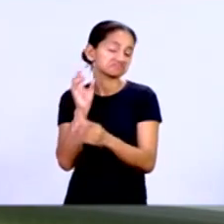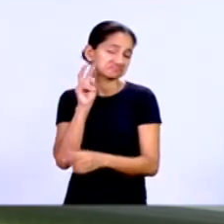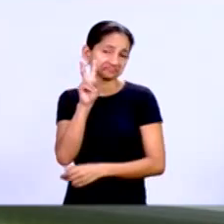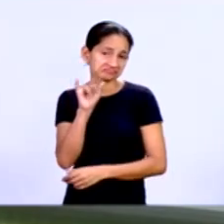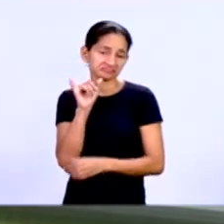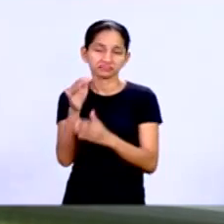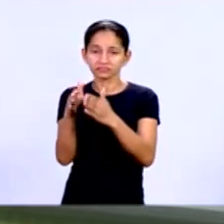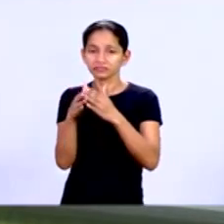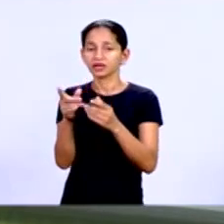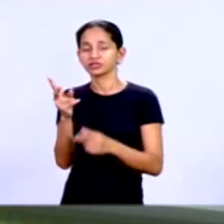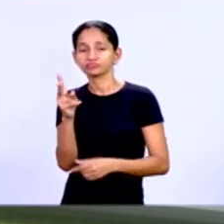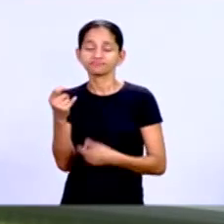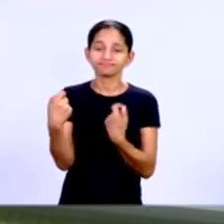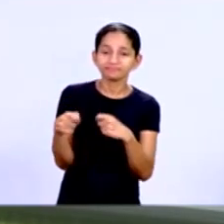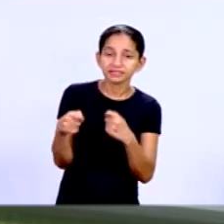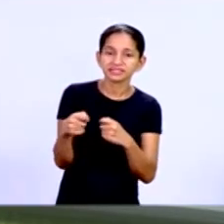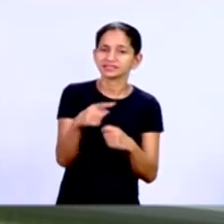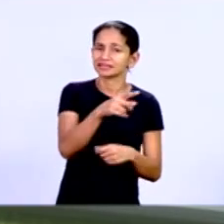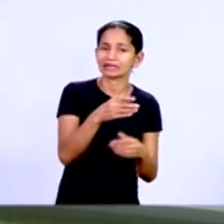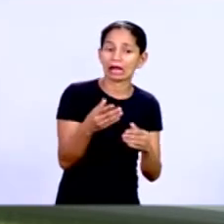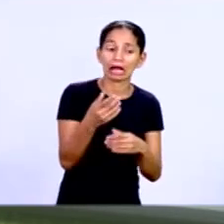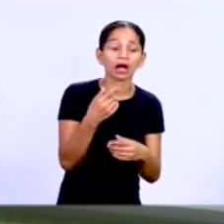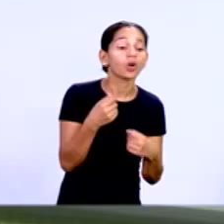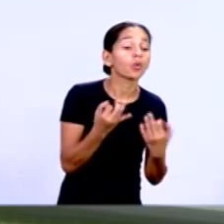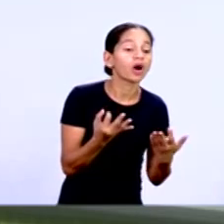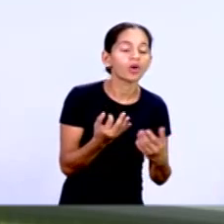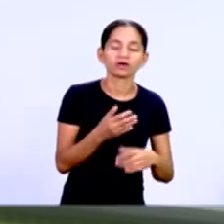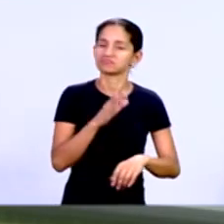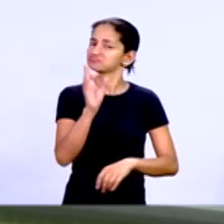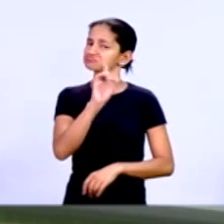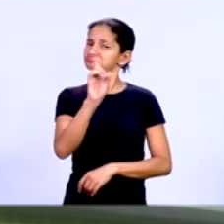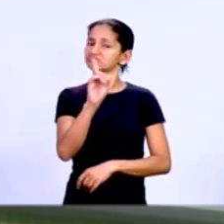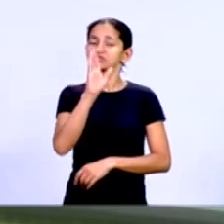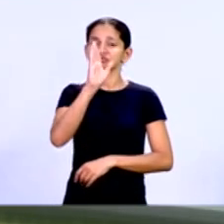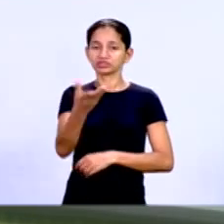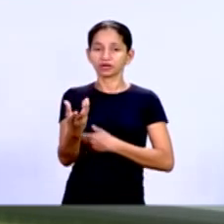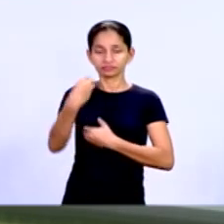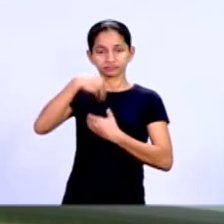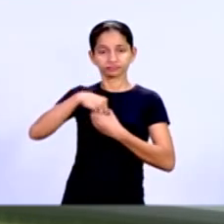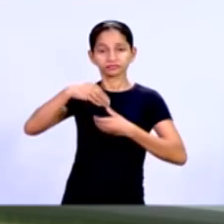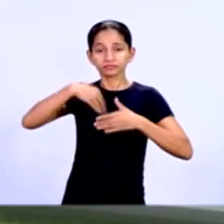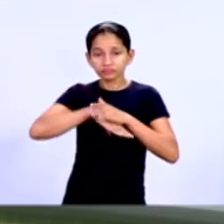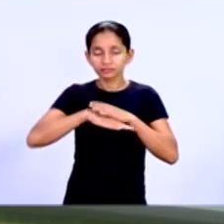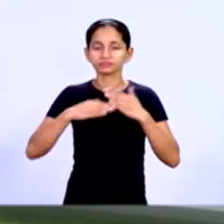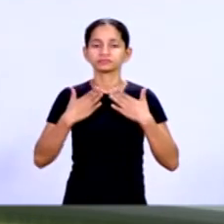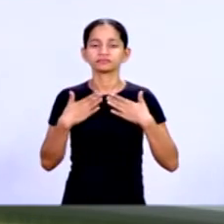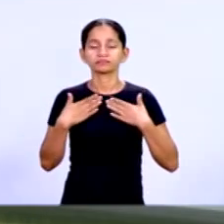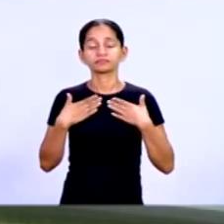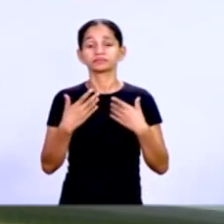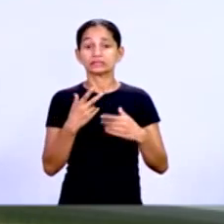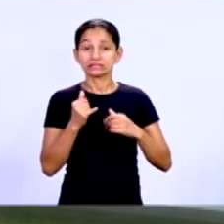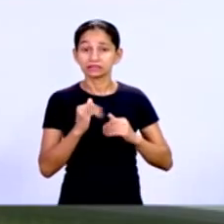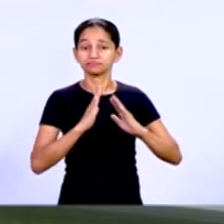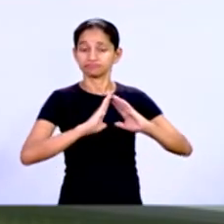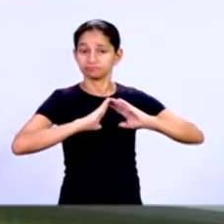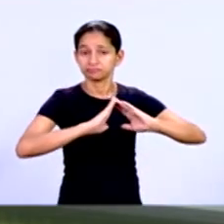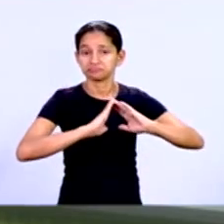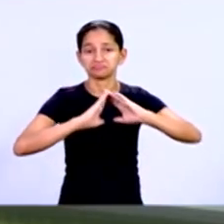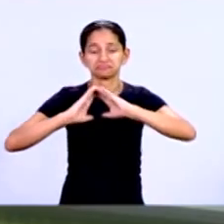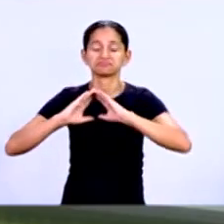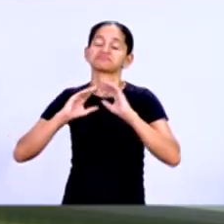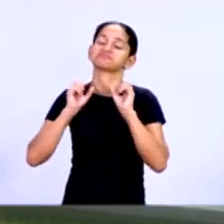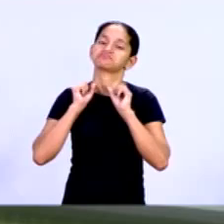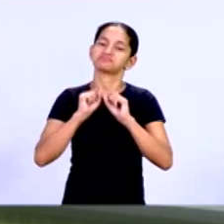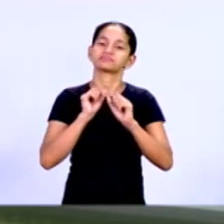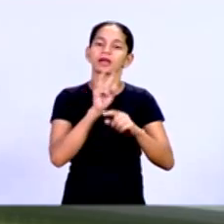isso quando essa empresa precisar. Não. Ele vai buscar e já mantém disponível esse capital para quando qualquer pessoa física ou